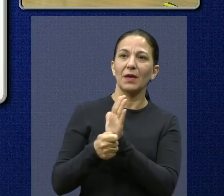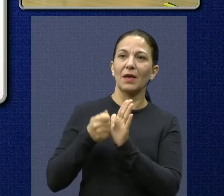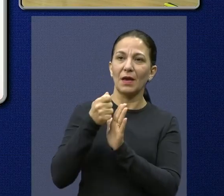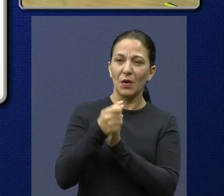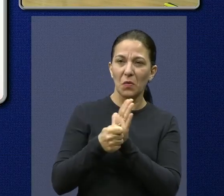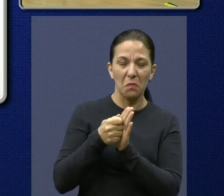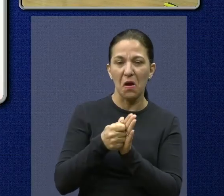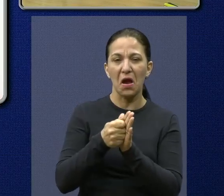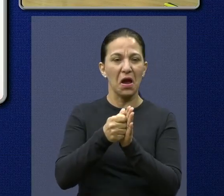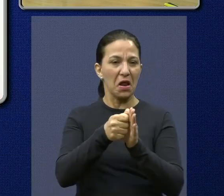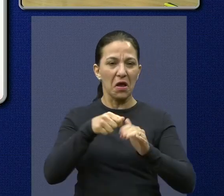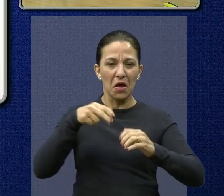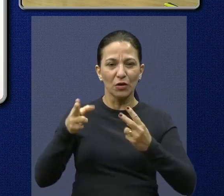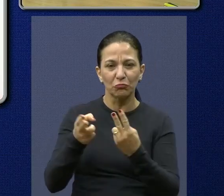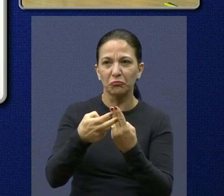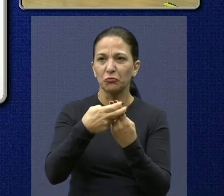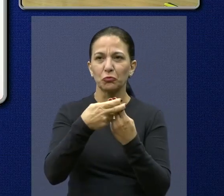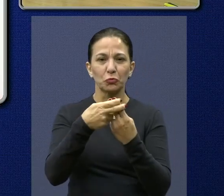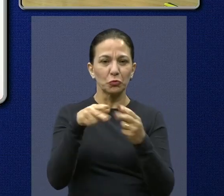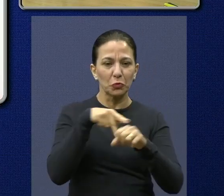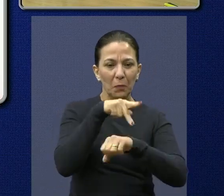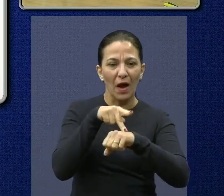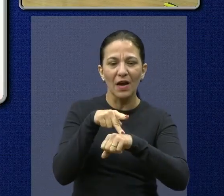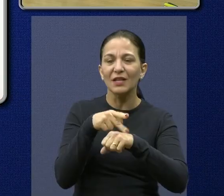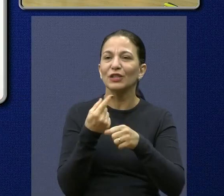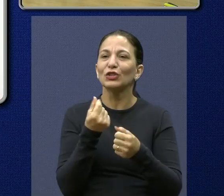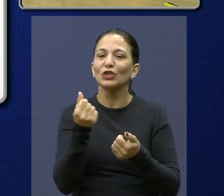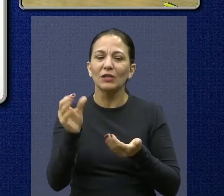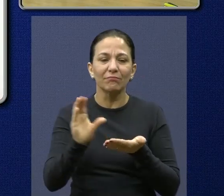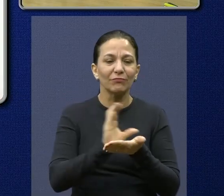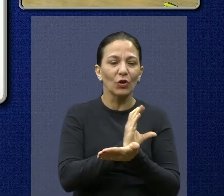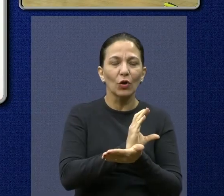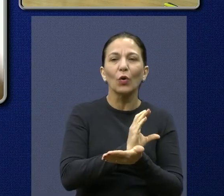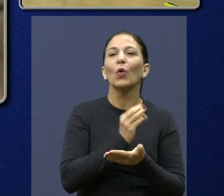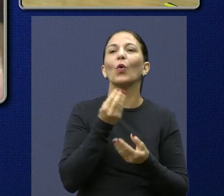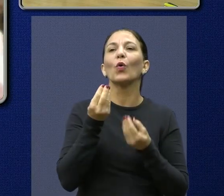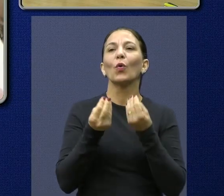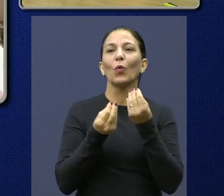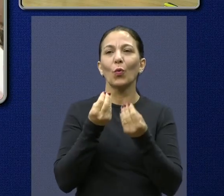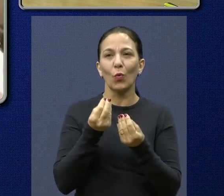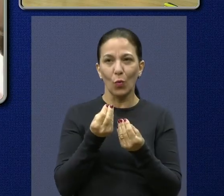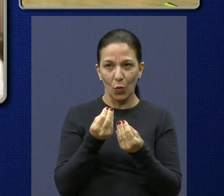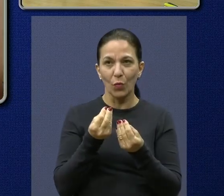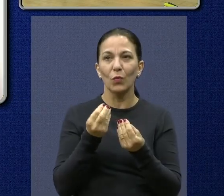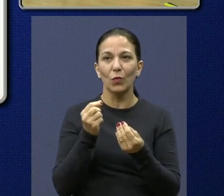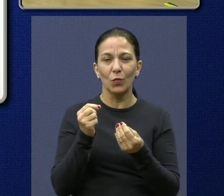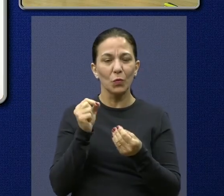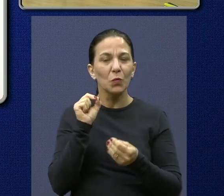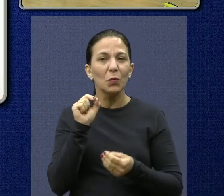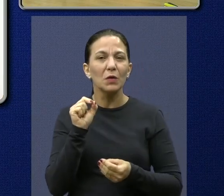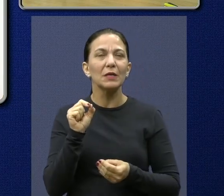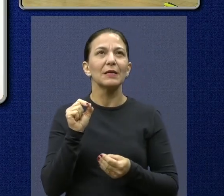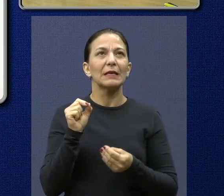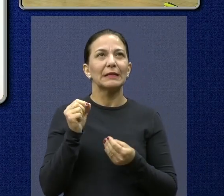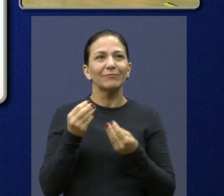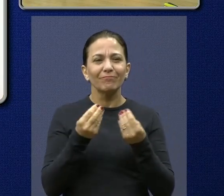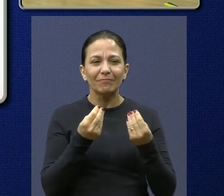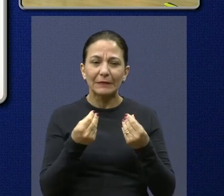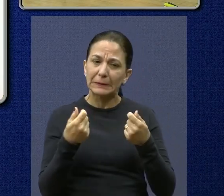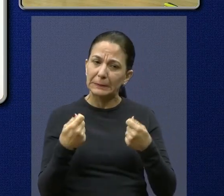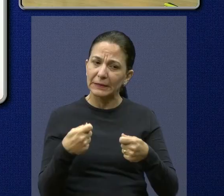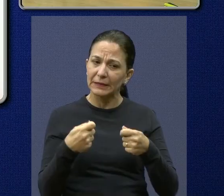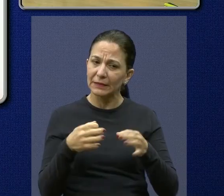quero ver dinheiro para fazer isso. Mas, no entanto, já que esse melhor dos mundos não chega, né, que